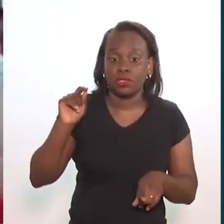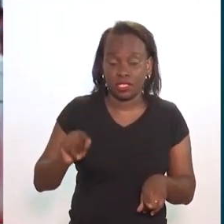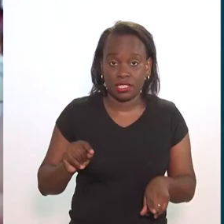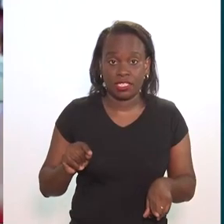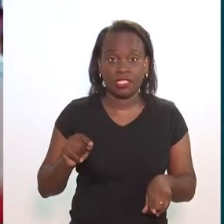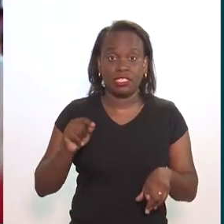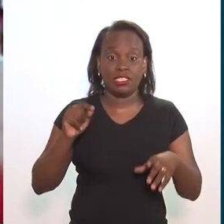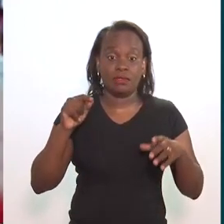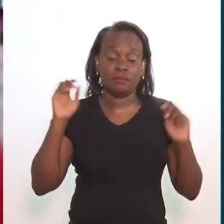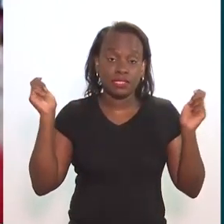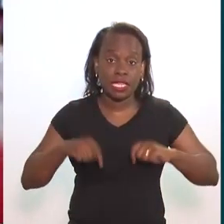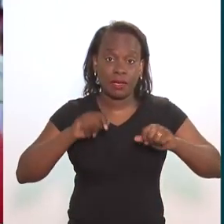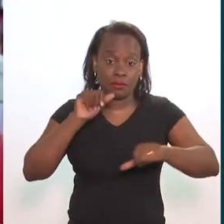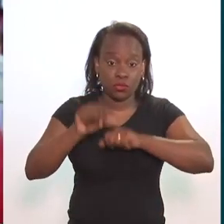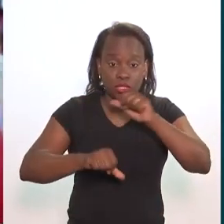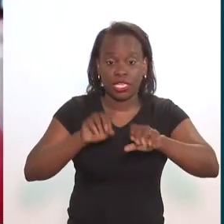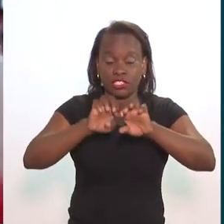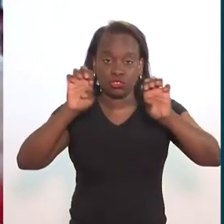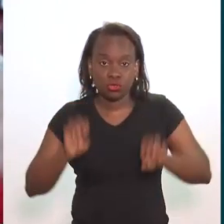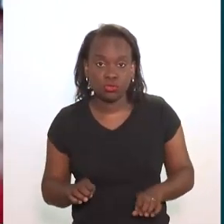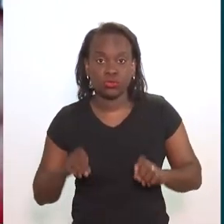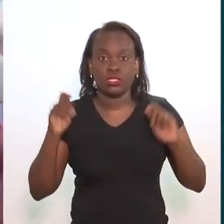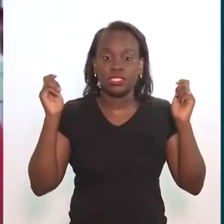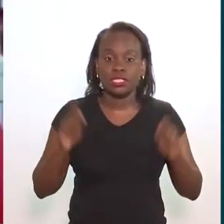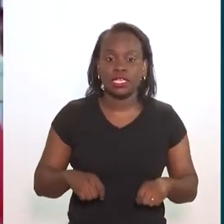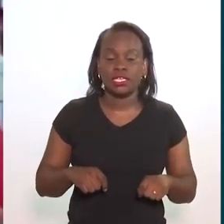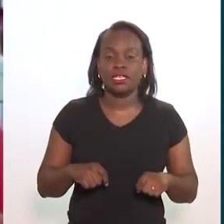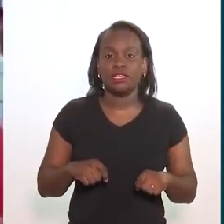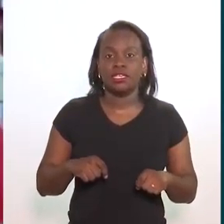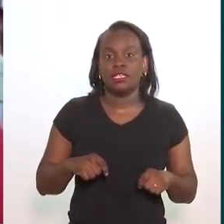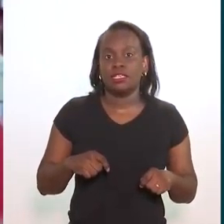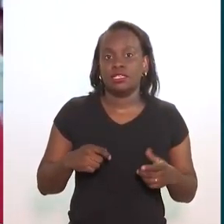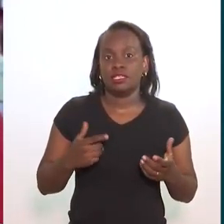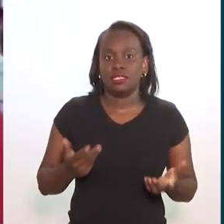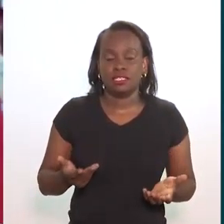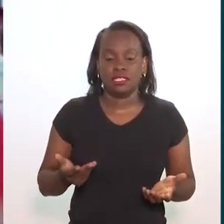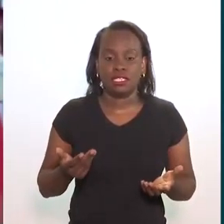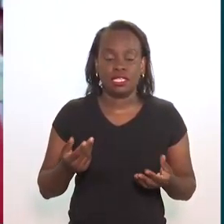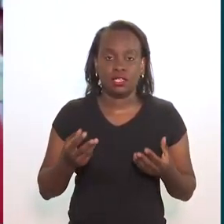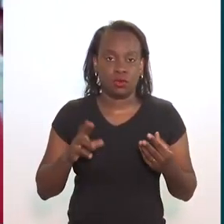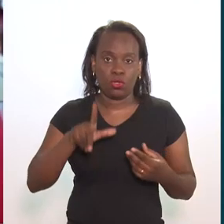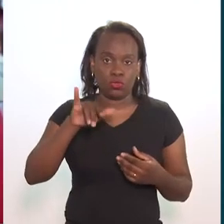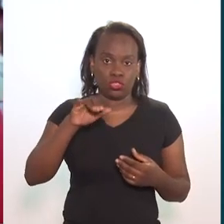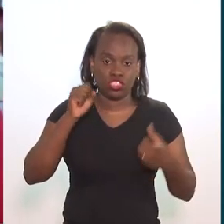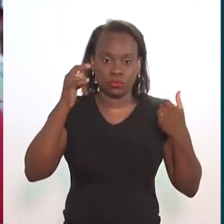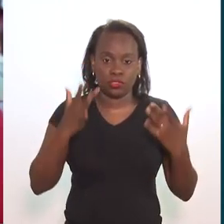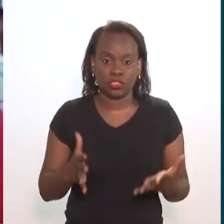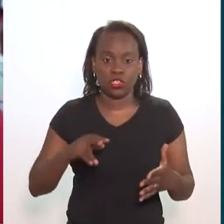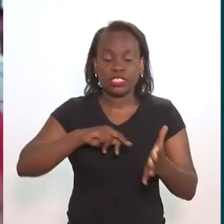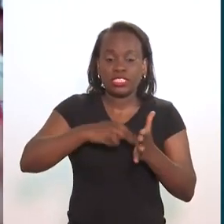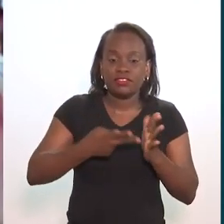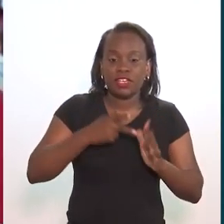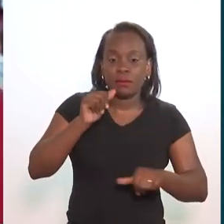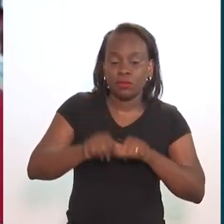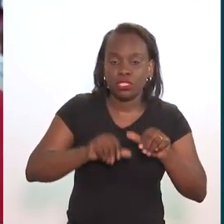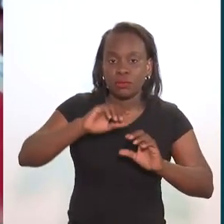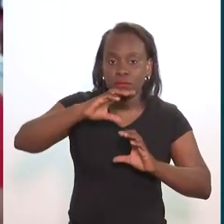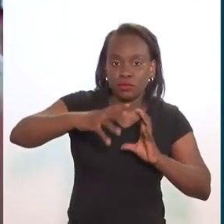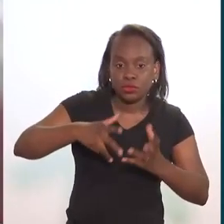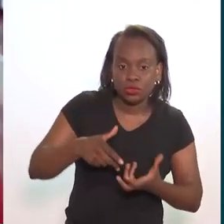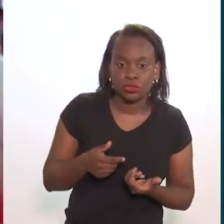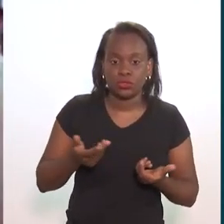é de que quem pode mudar estruturas, quem pode, como o Luiz falou,